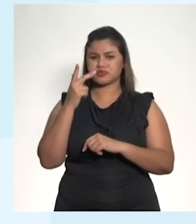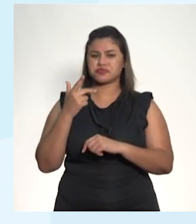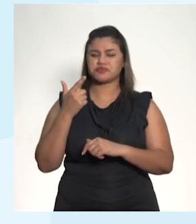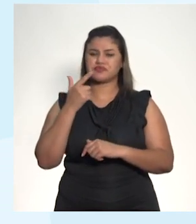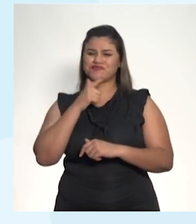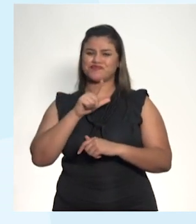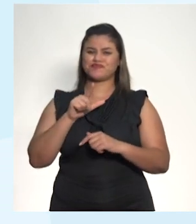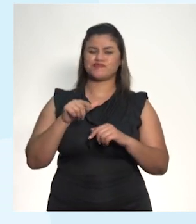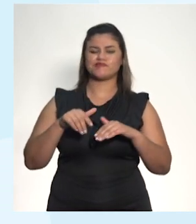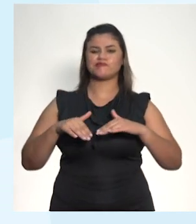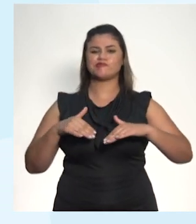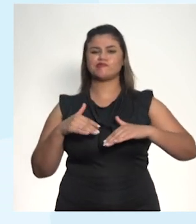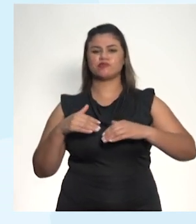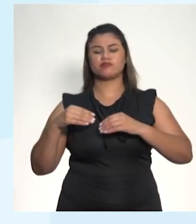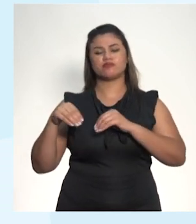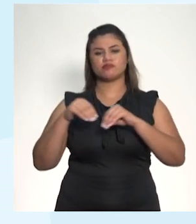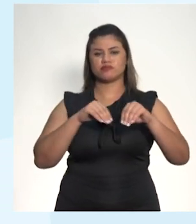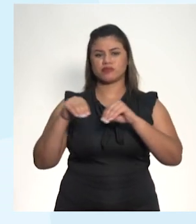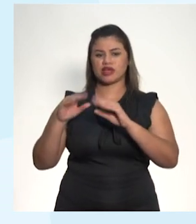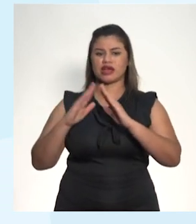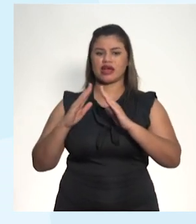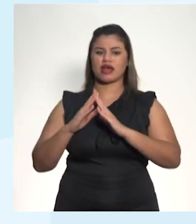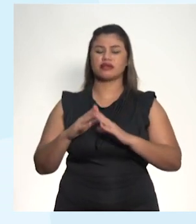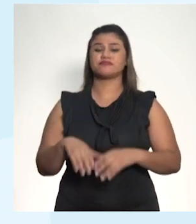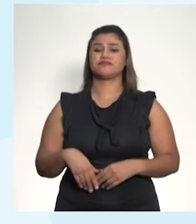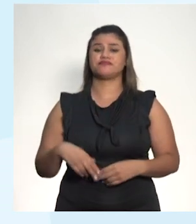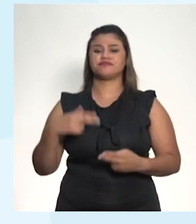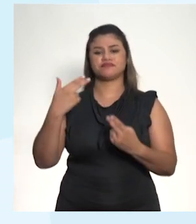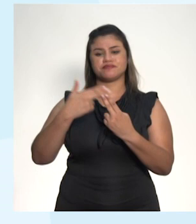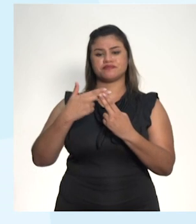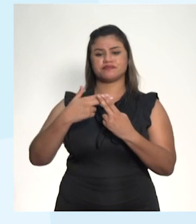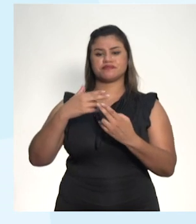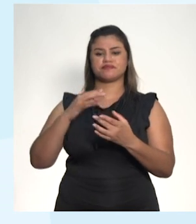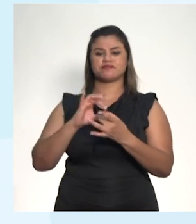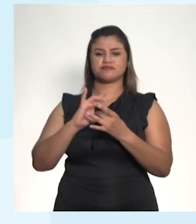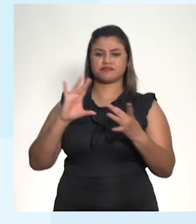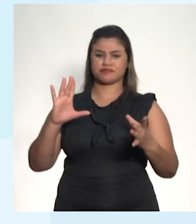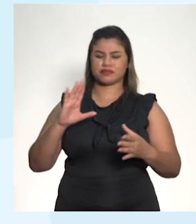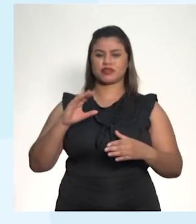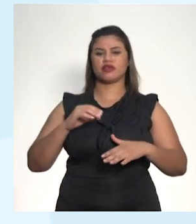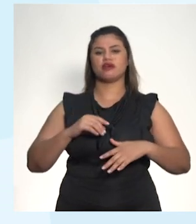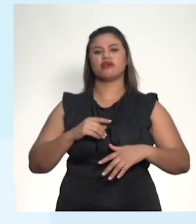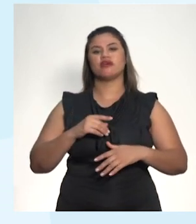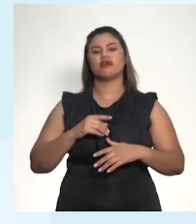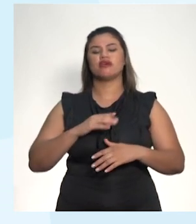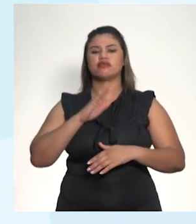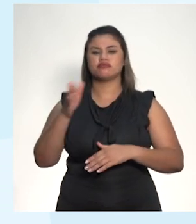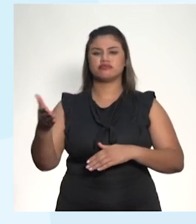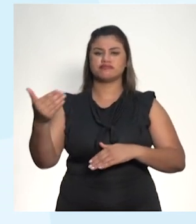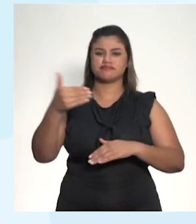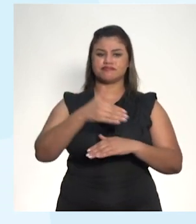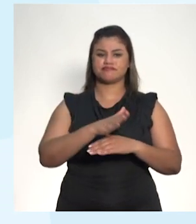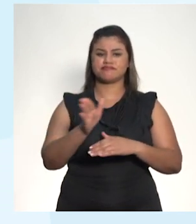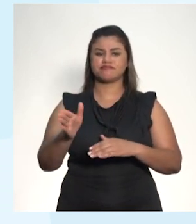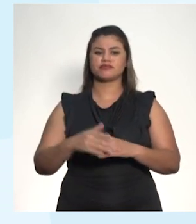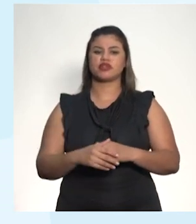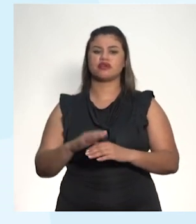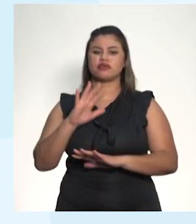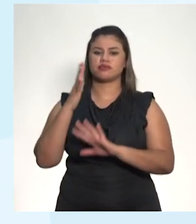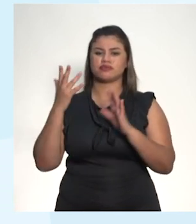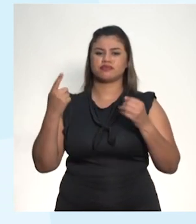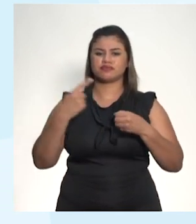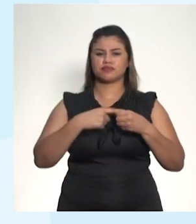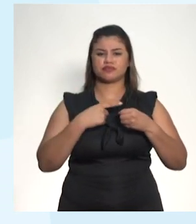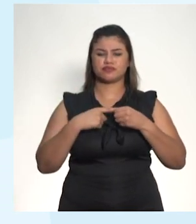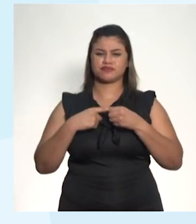de mobilidade nas cidades. O passe livre, que fala muito em relação ao nosso transporte, ao nosso direito de ir e vir. O ambientalismo urbano, que